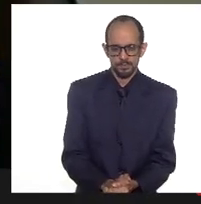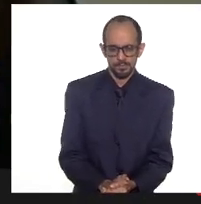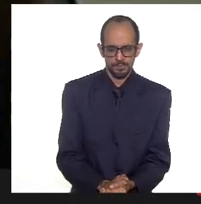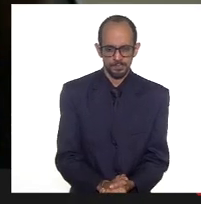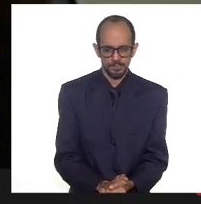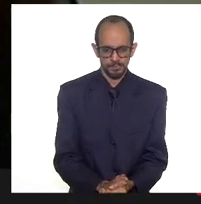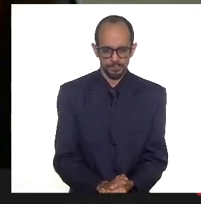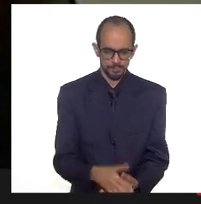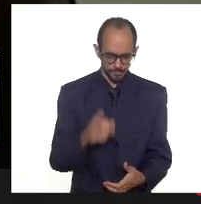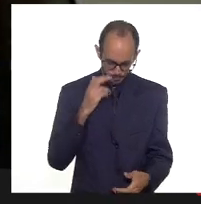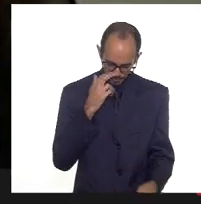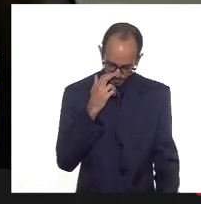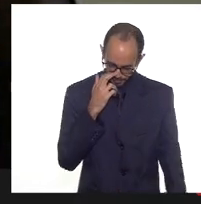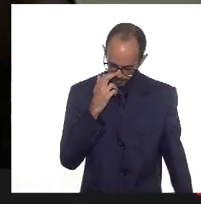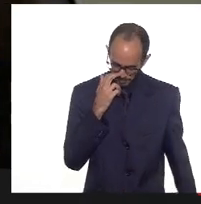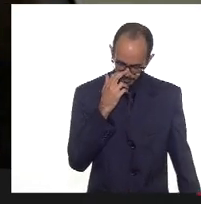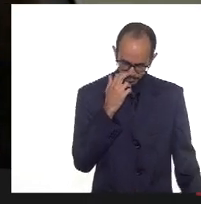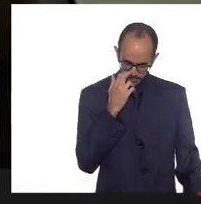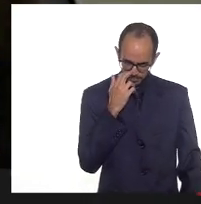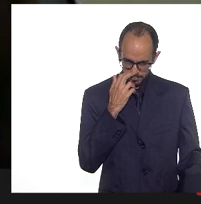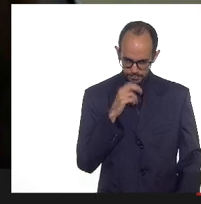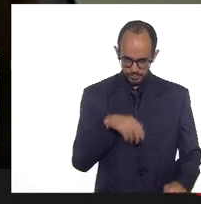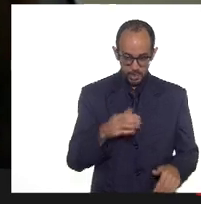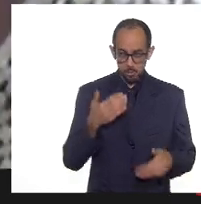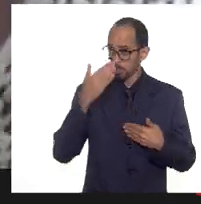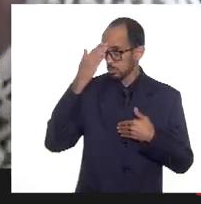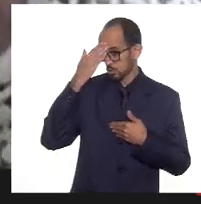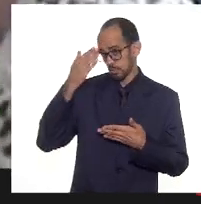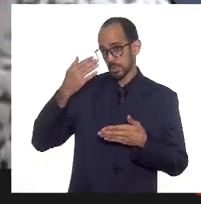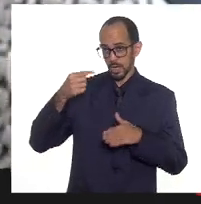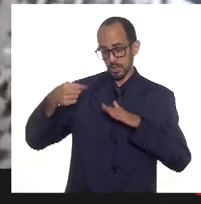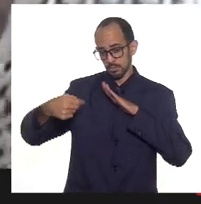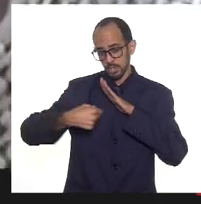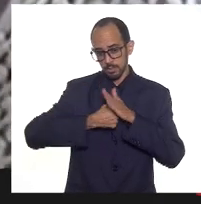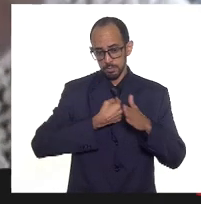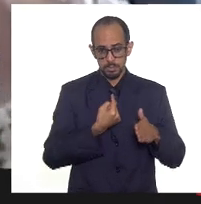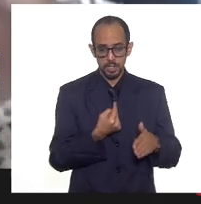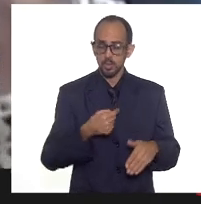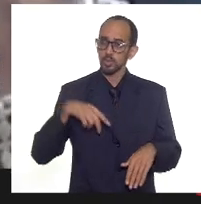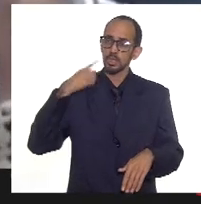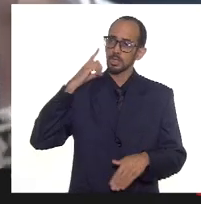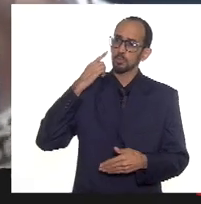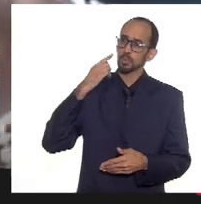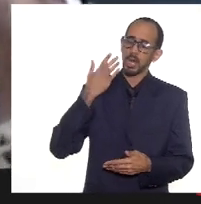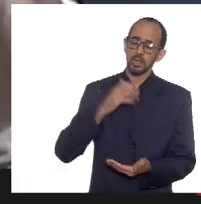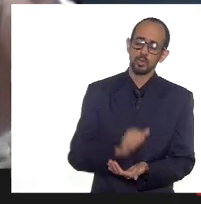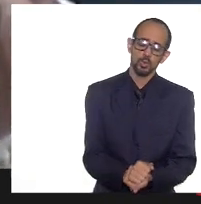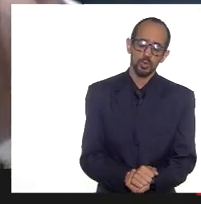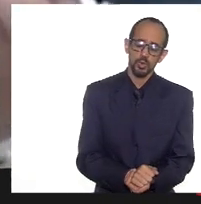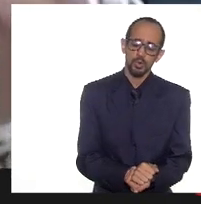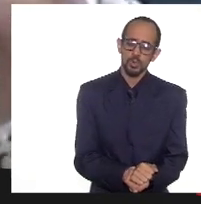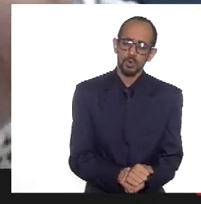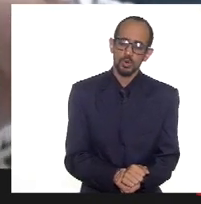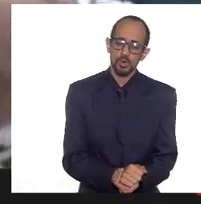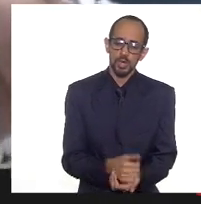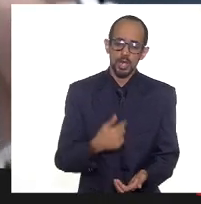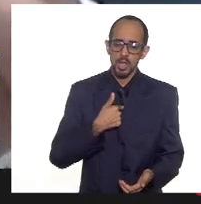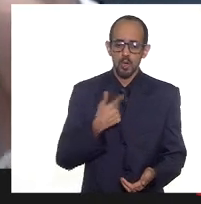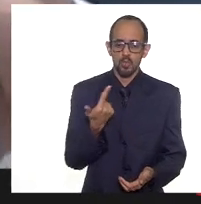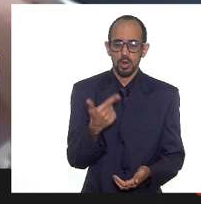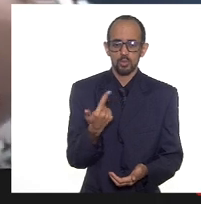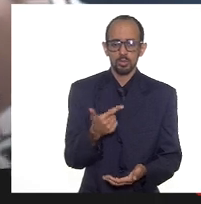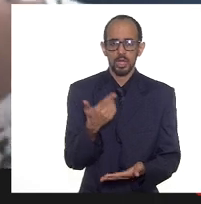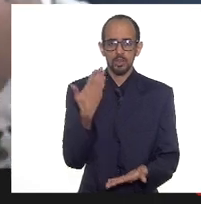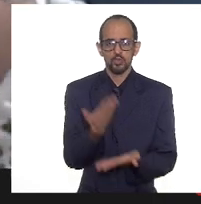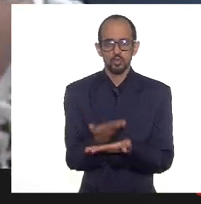Professora Ana Paula. Muito obrigada pela pergunta, deputado. Eu não tenho estudado